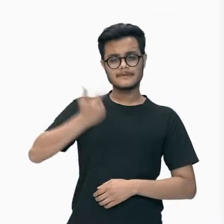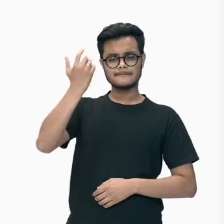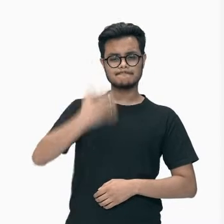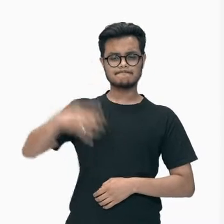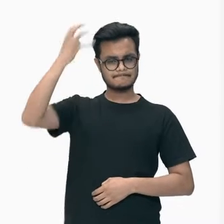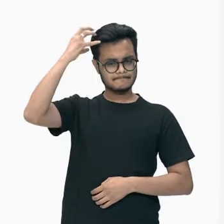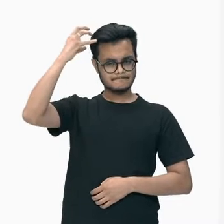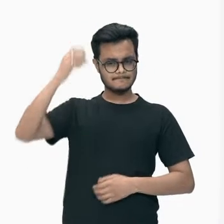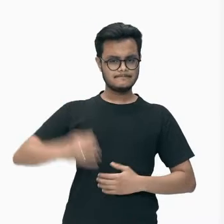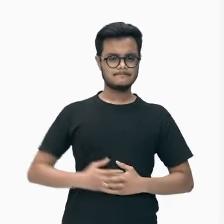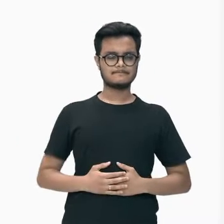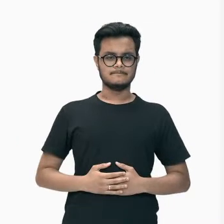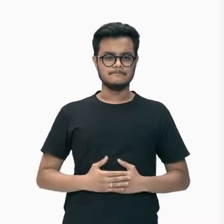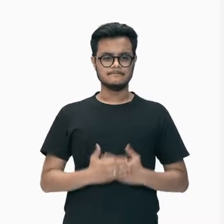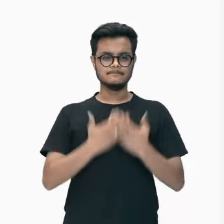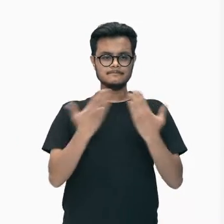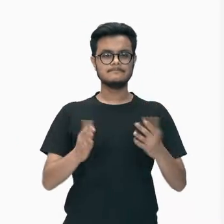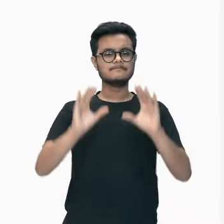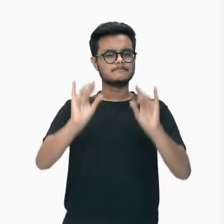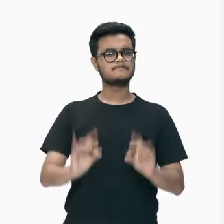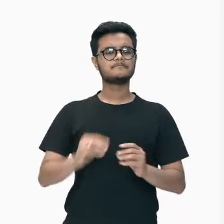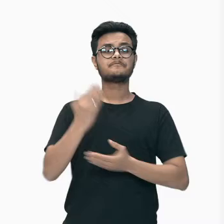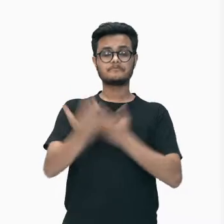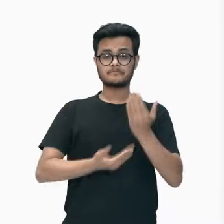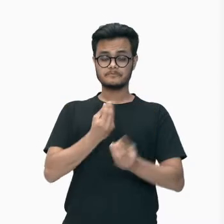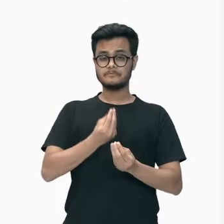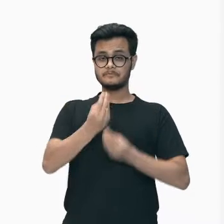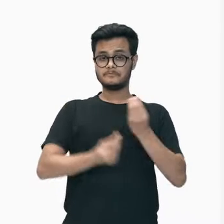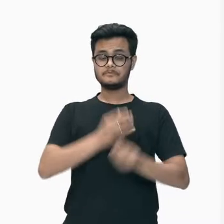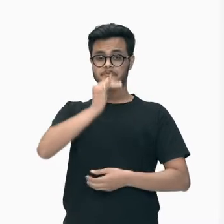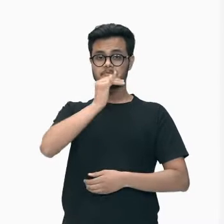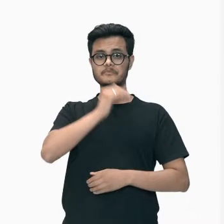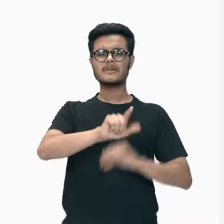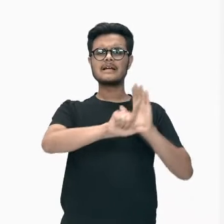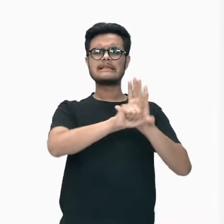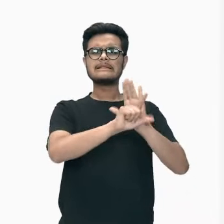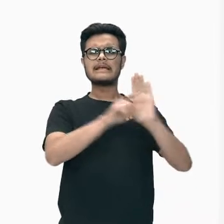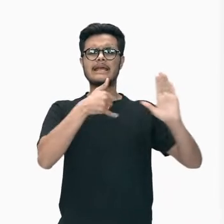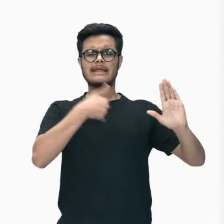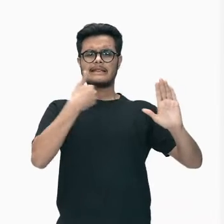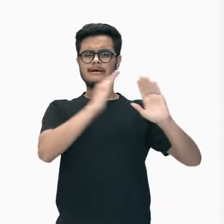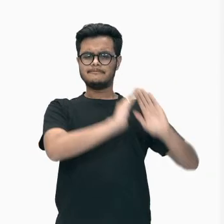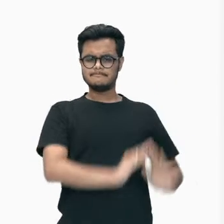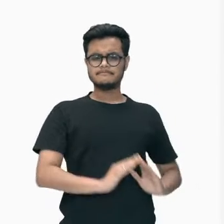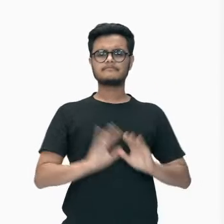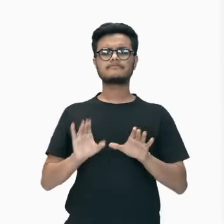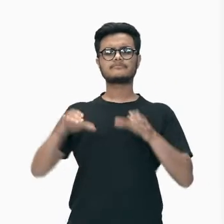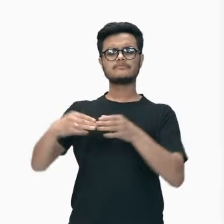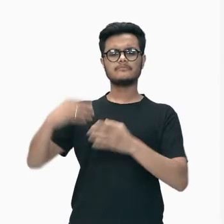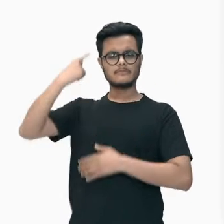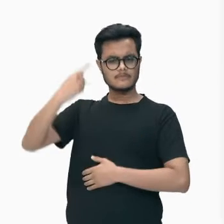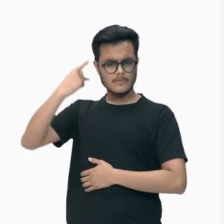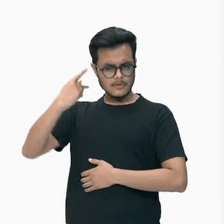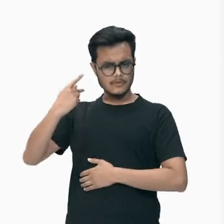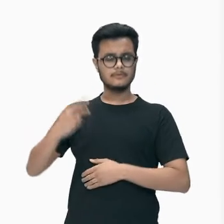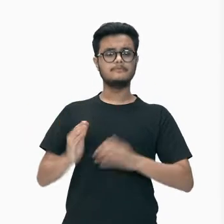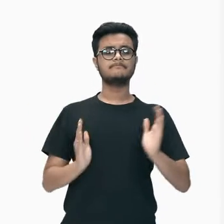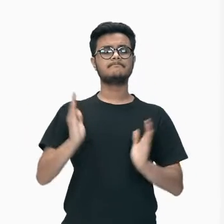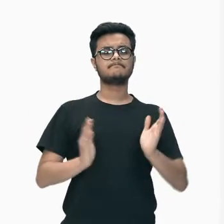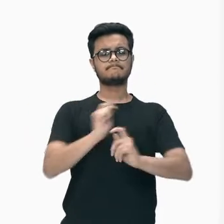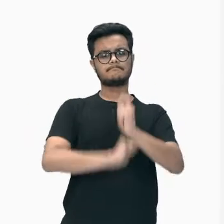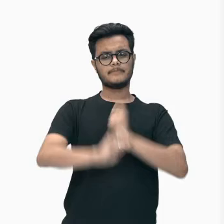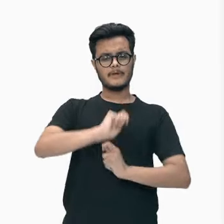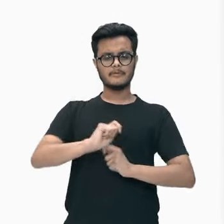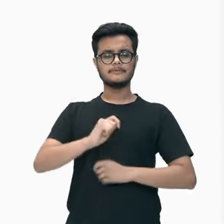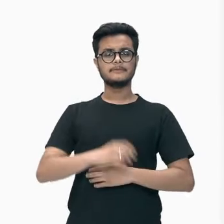Pedro II. E como detalhamento nós temos o golpe da maioridade, partidos políticos do segundo reinado e economia do